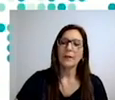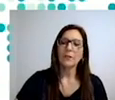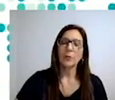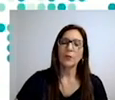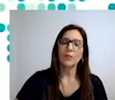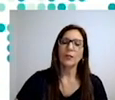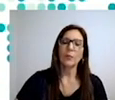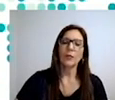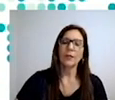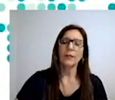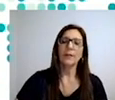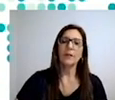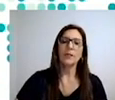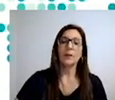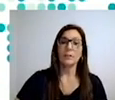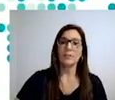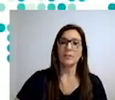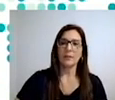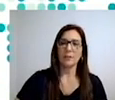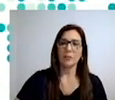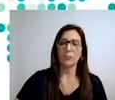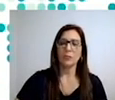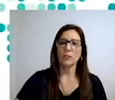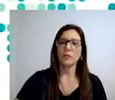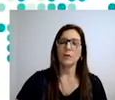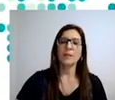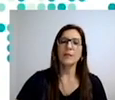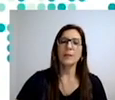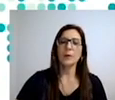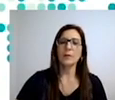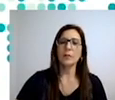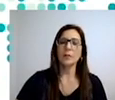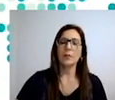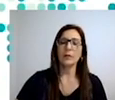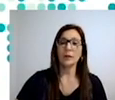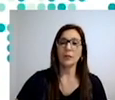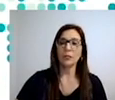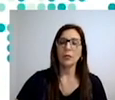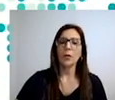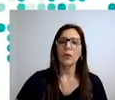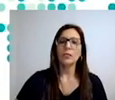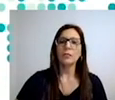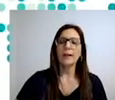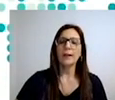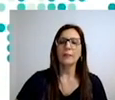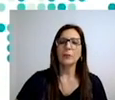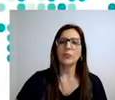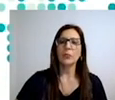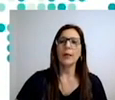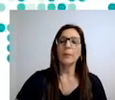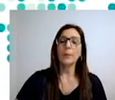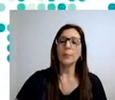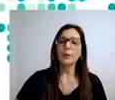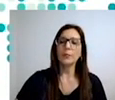Olá, eu sou a professora Mônica e na nossa aula de ciências de hoje nós vamos dar sequência à nossa aula anterior, onde falávamos